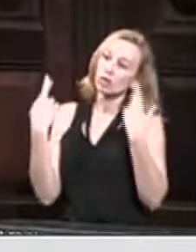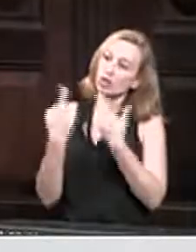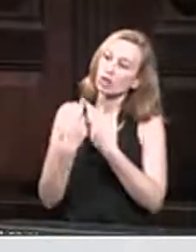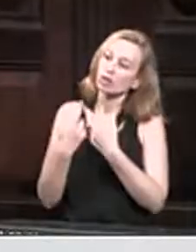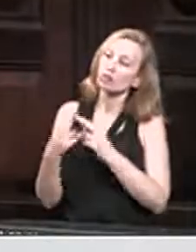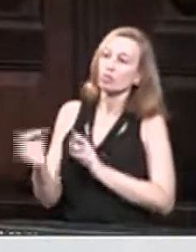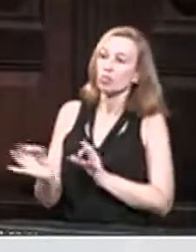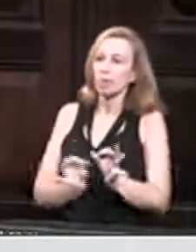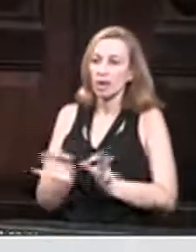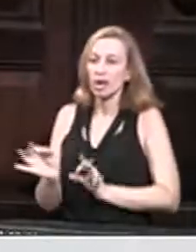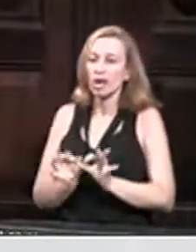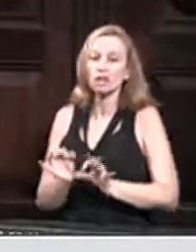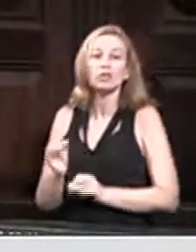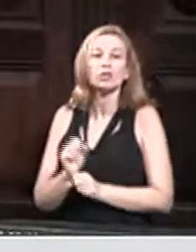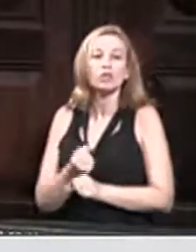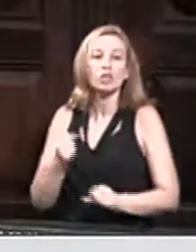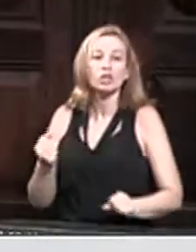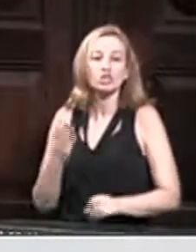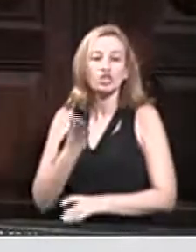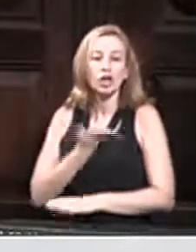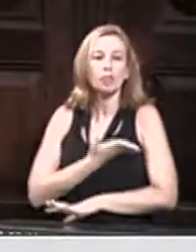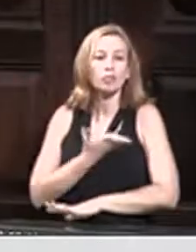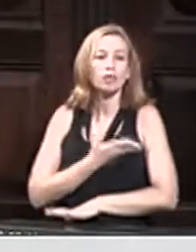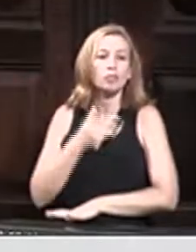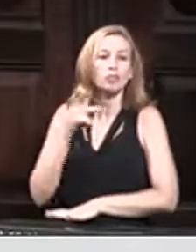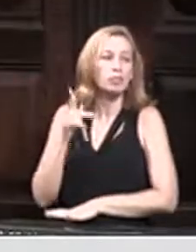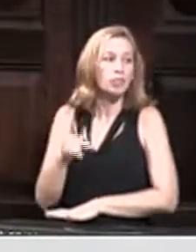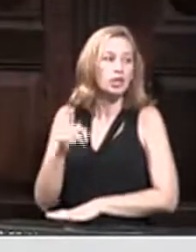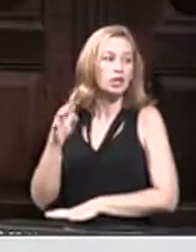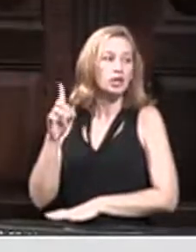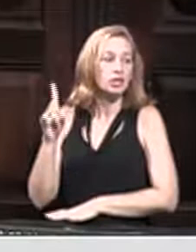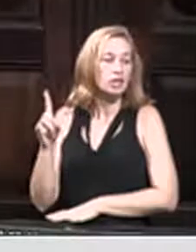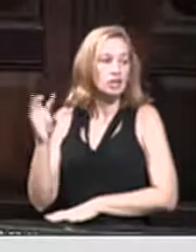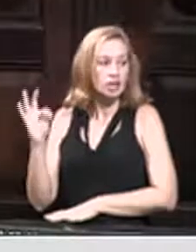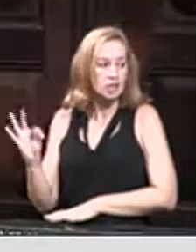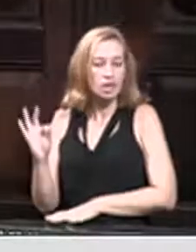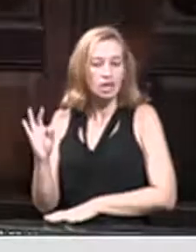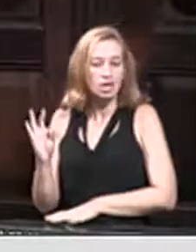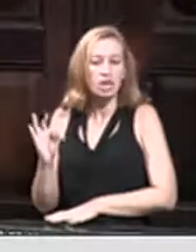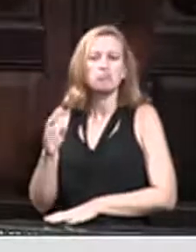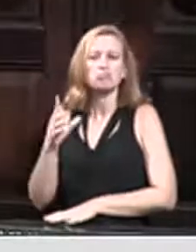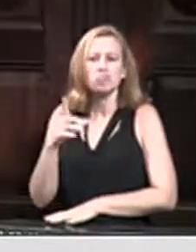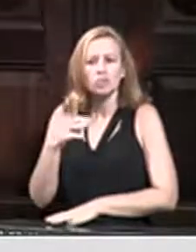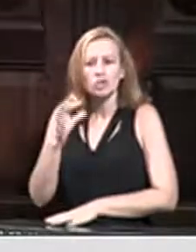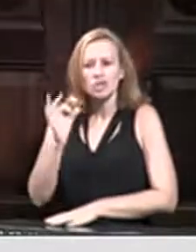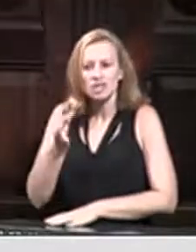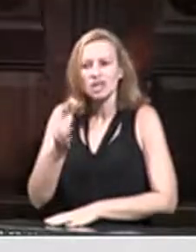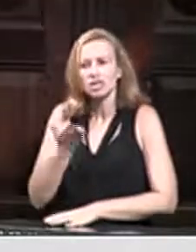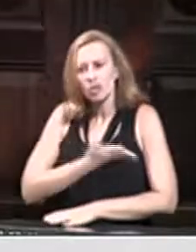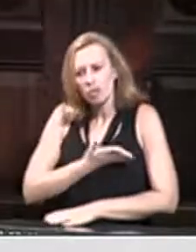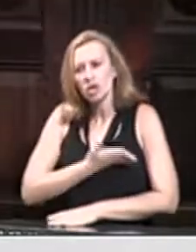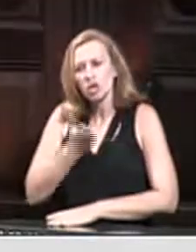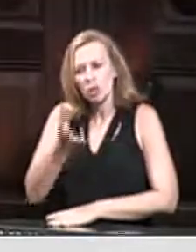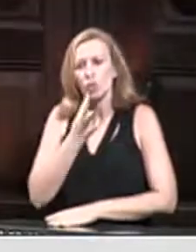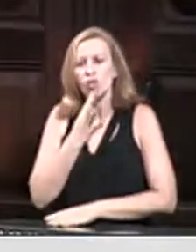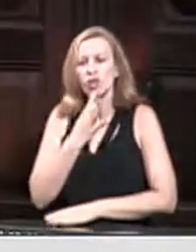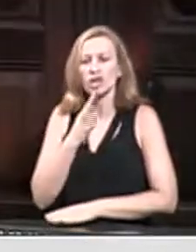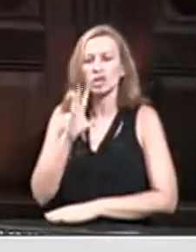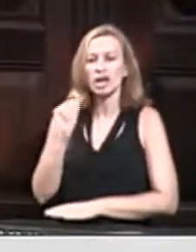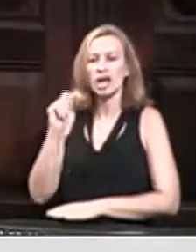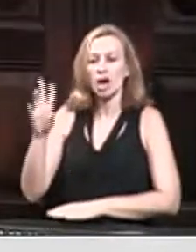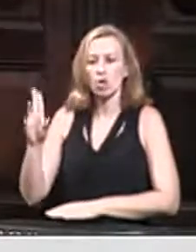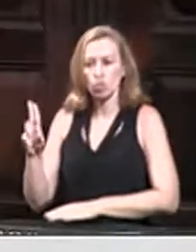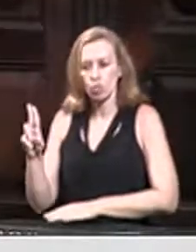grande companheiro do PDT, que eu tenho certeza que Vossa Excelência conhece, que é o Cacau de